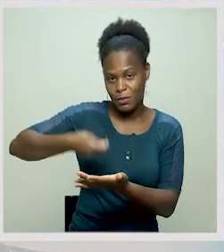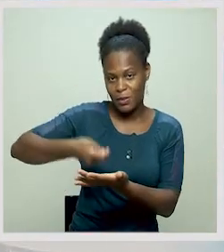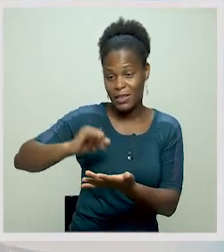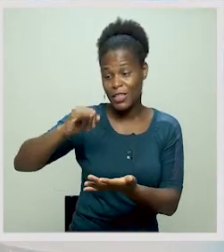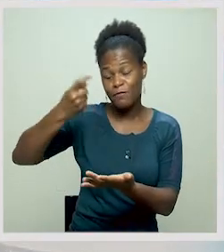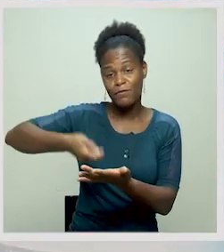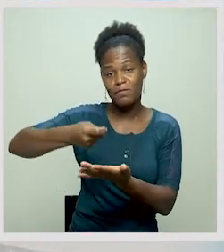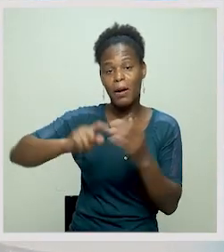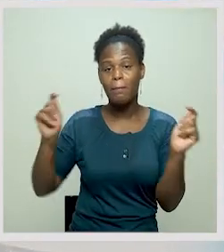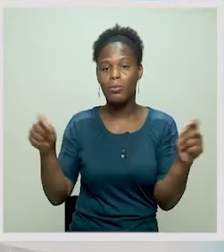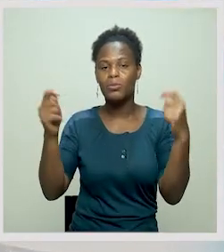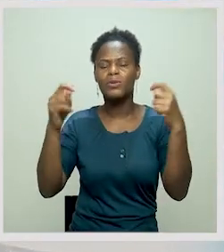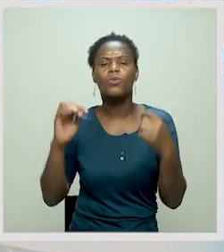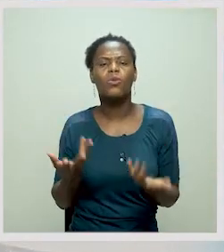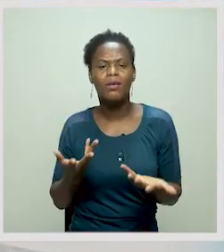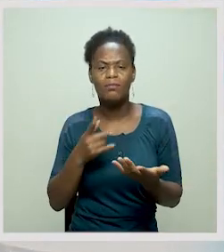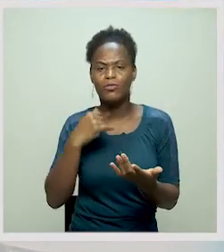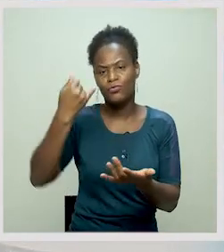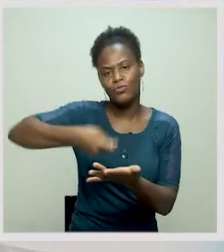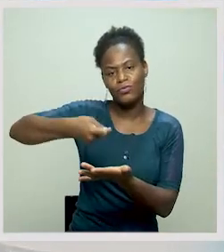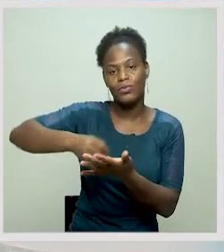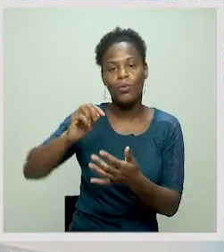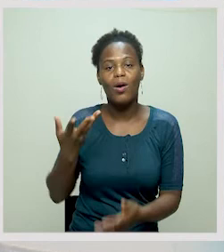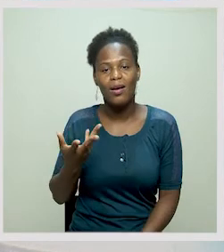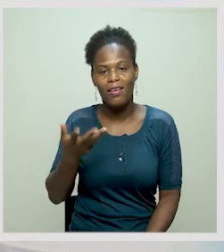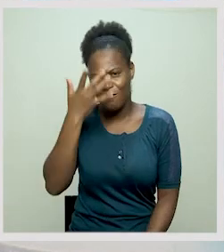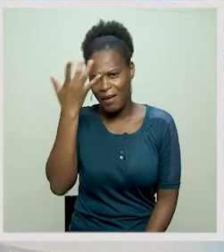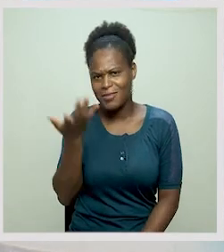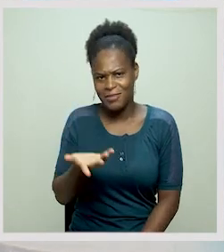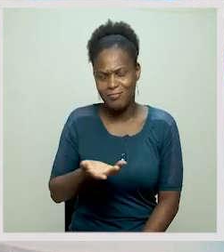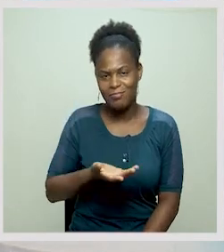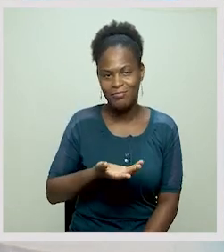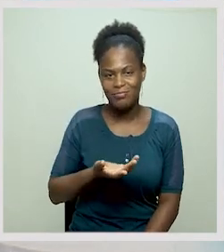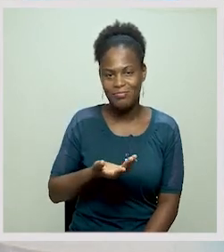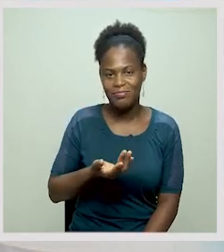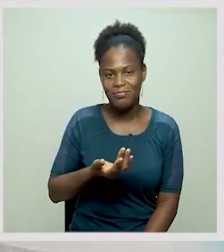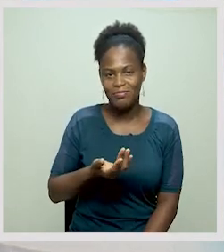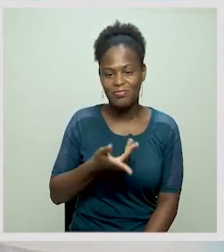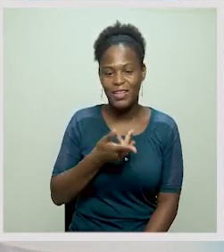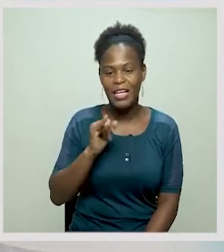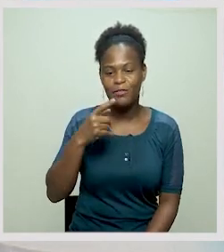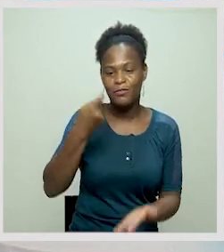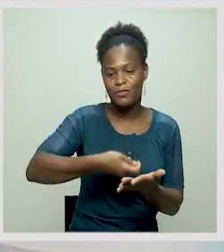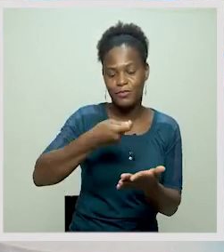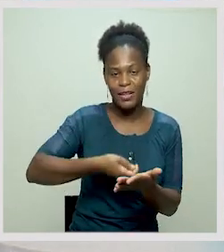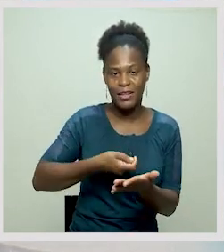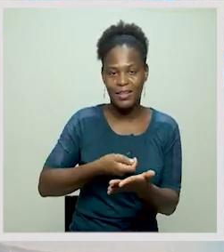em publicidade. É que tipo de investimento? Muito fácil. É